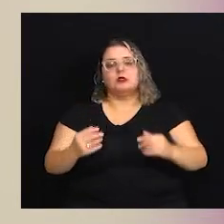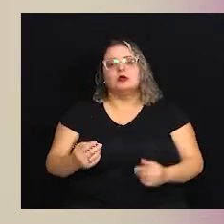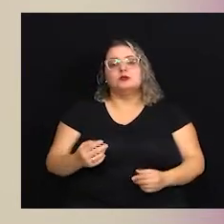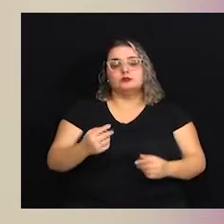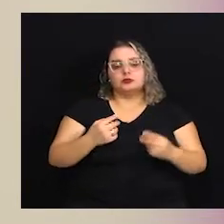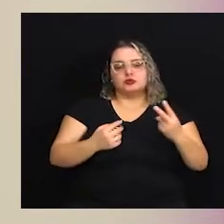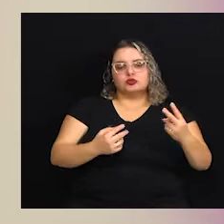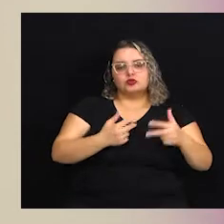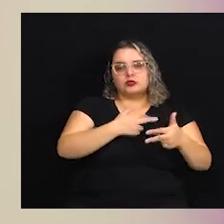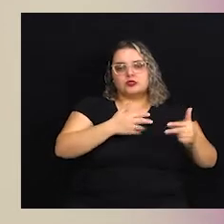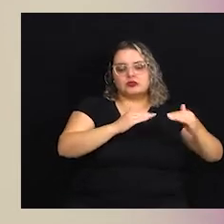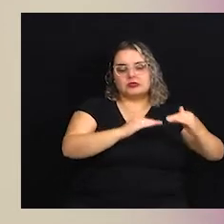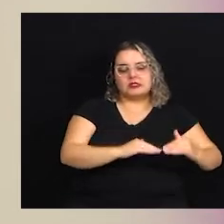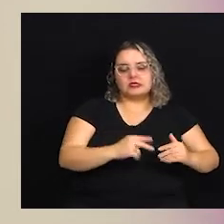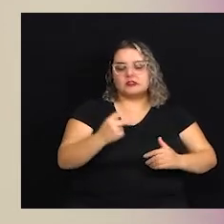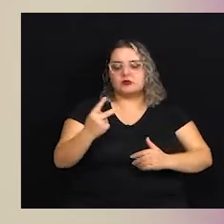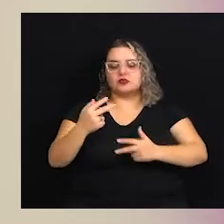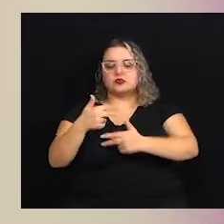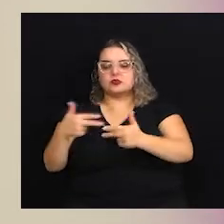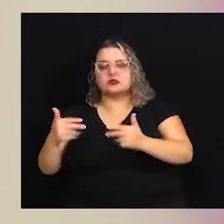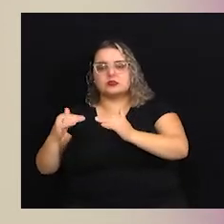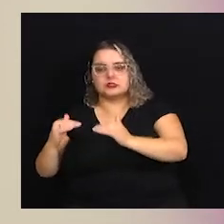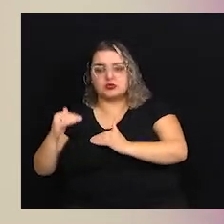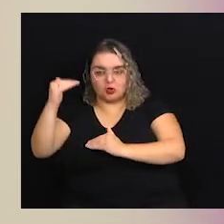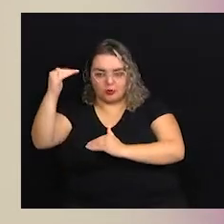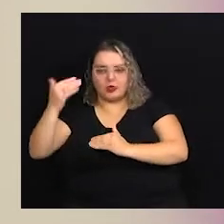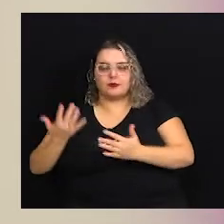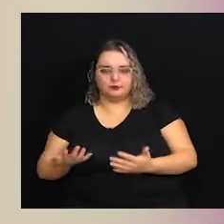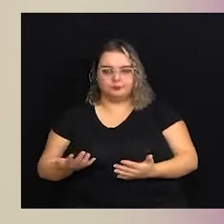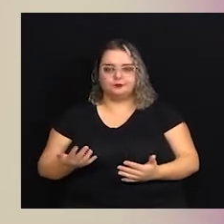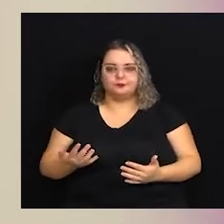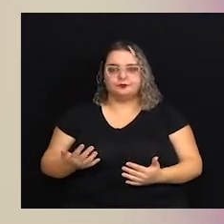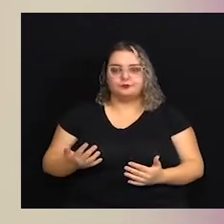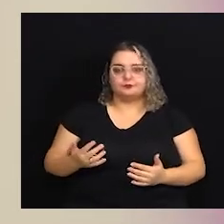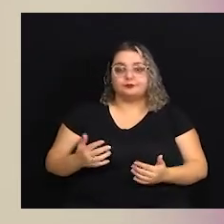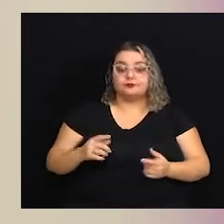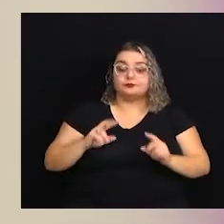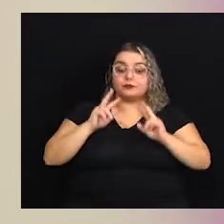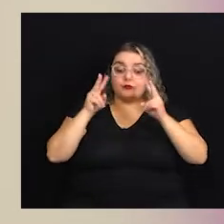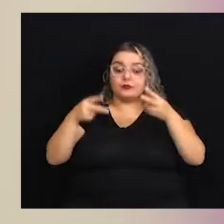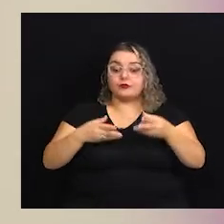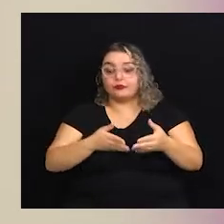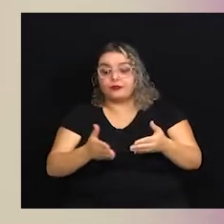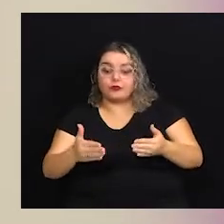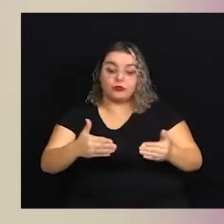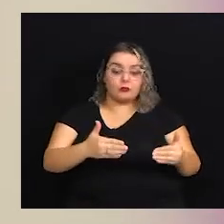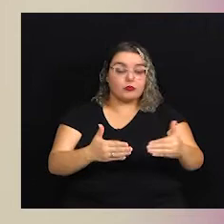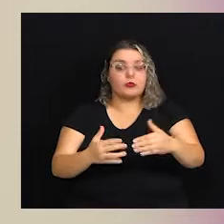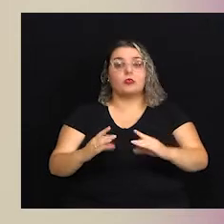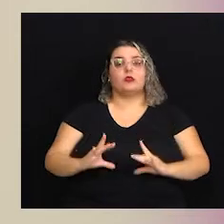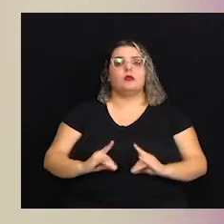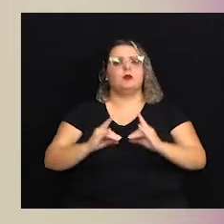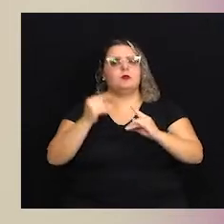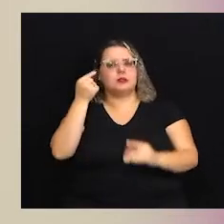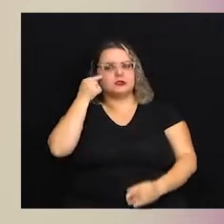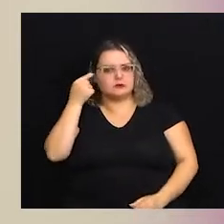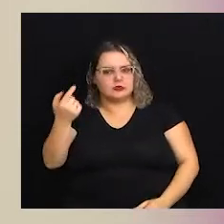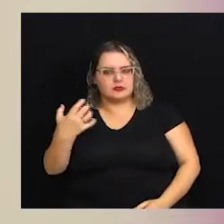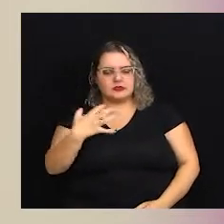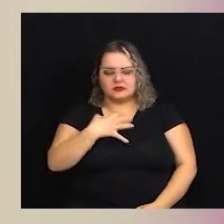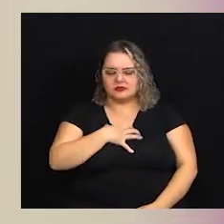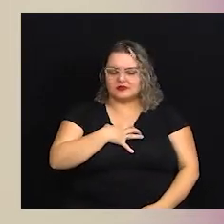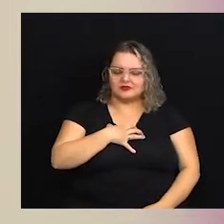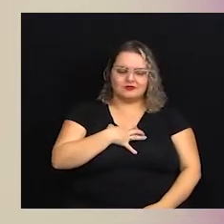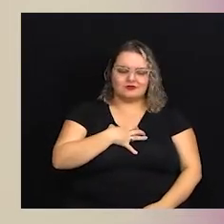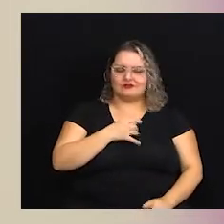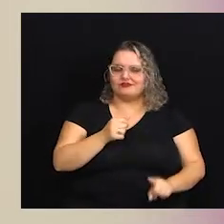de sangue que nós costumamos pedir para avaliar já desvios hormonais. Só que, imagina que você está se sentindo